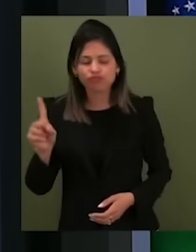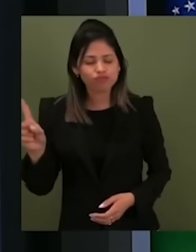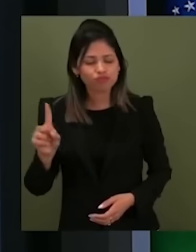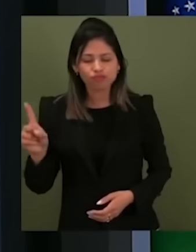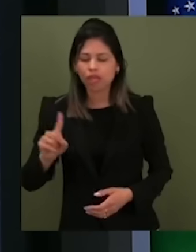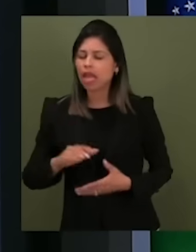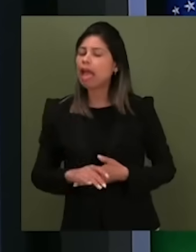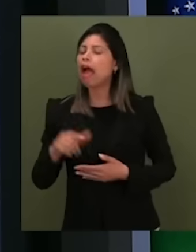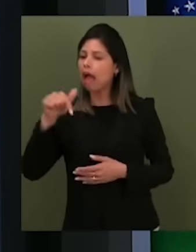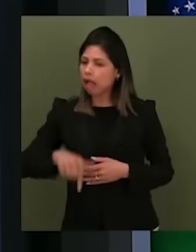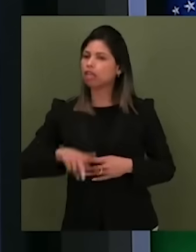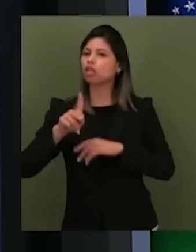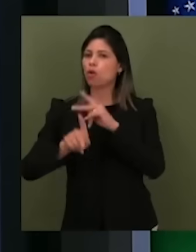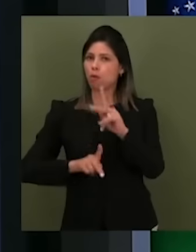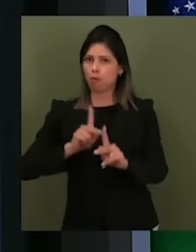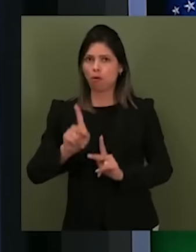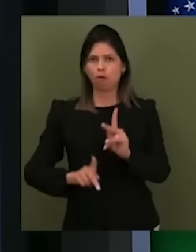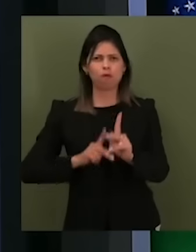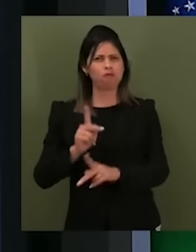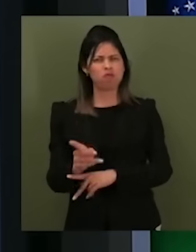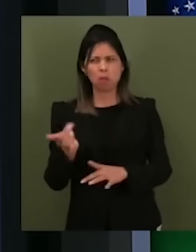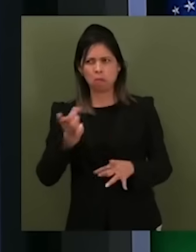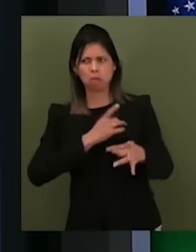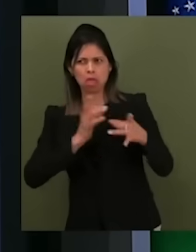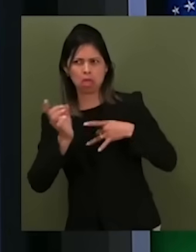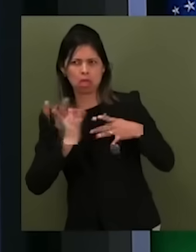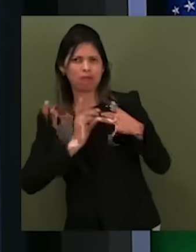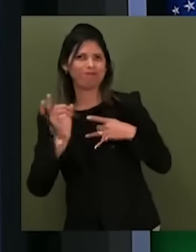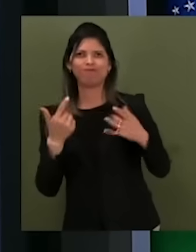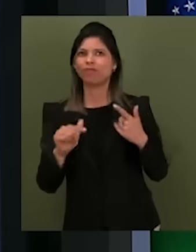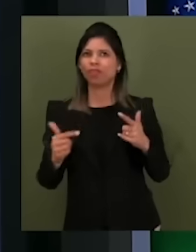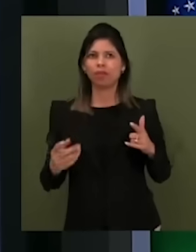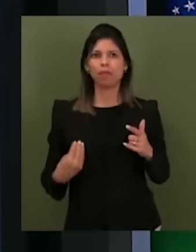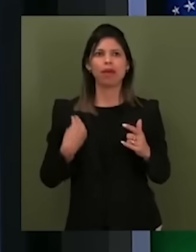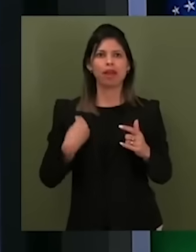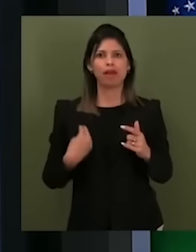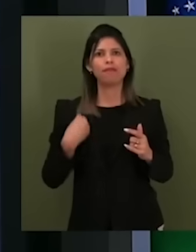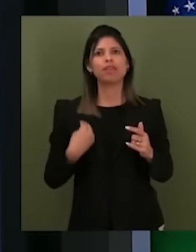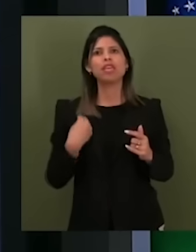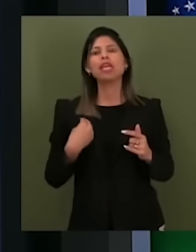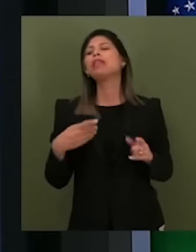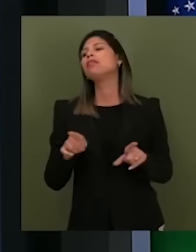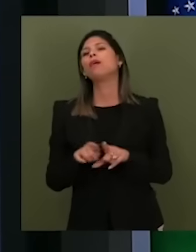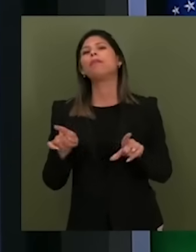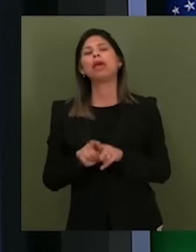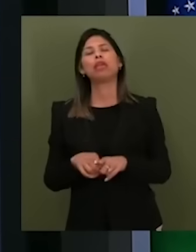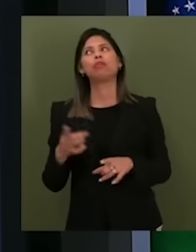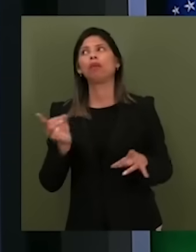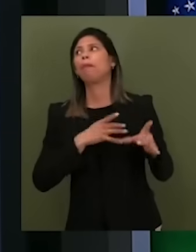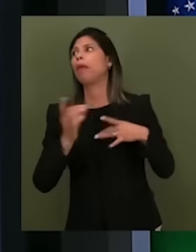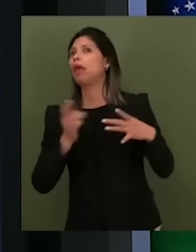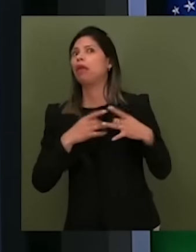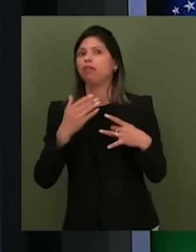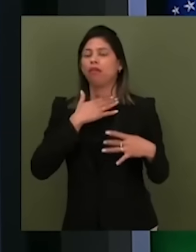Existe um povo aqui que não teme nem pela vida, não teme pelo pescoço,